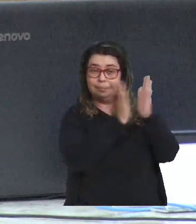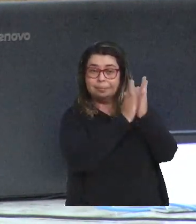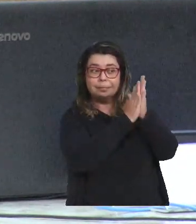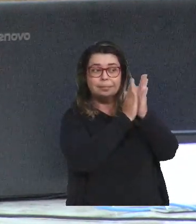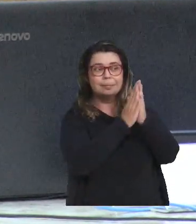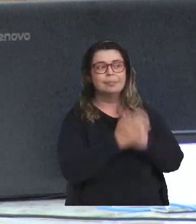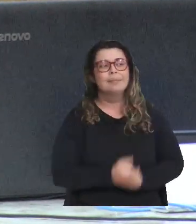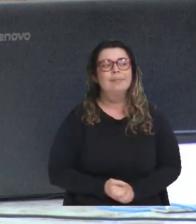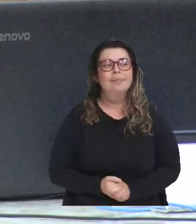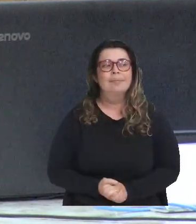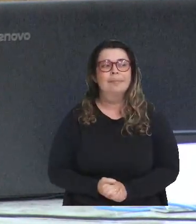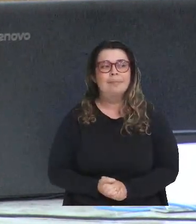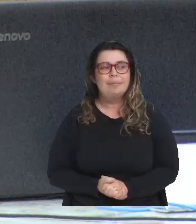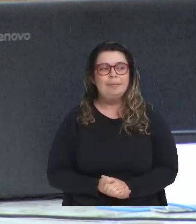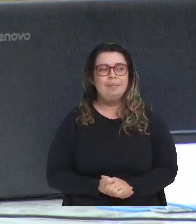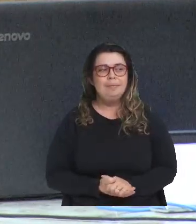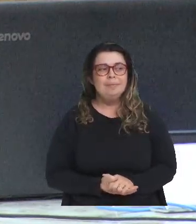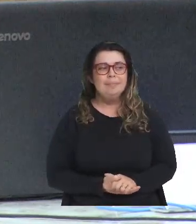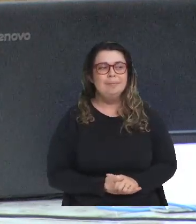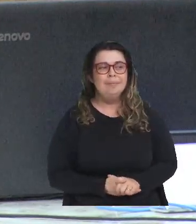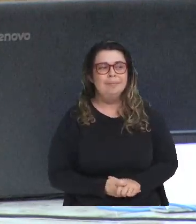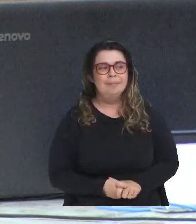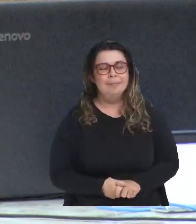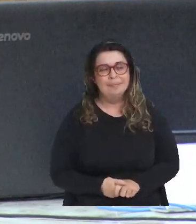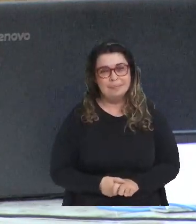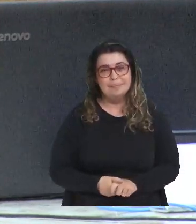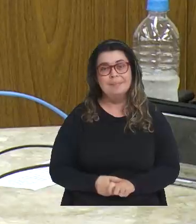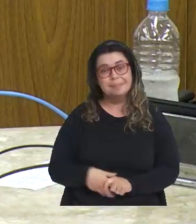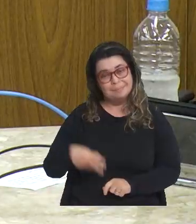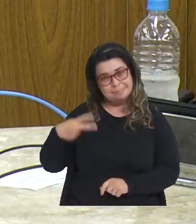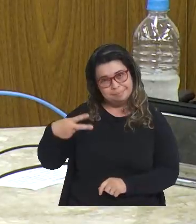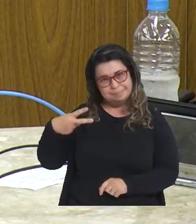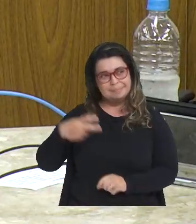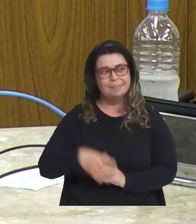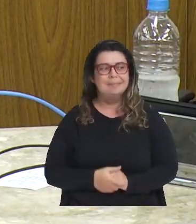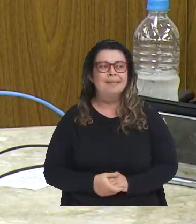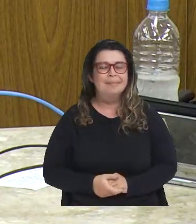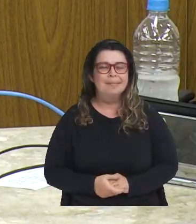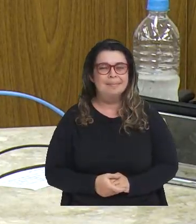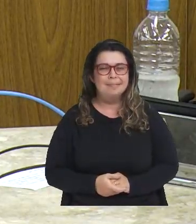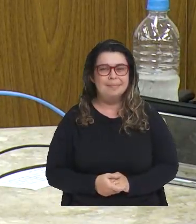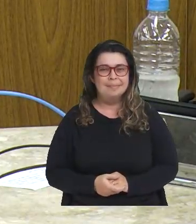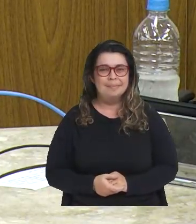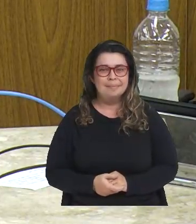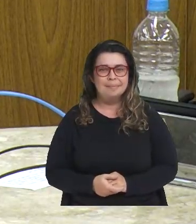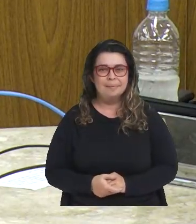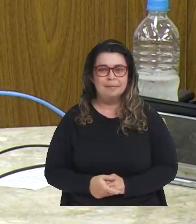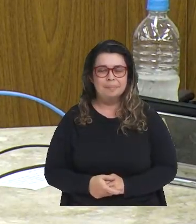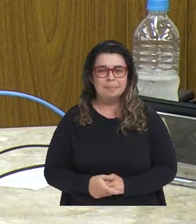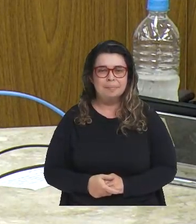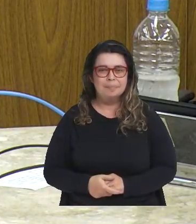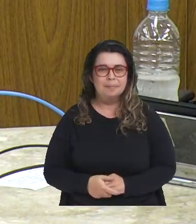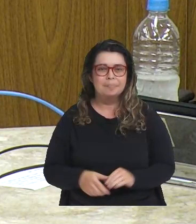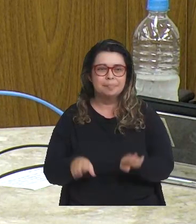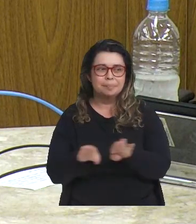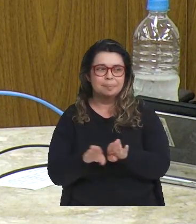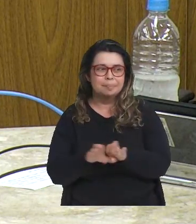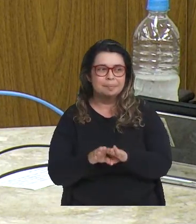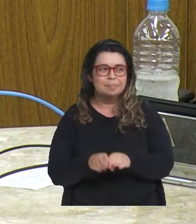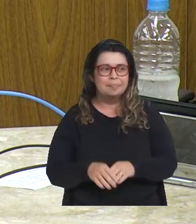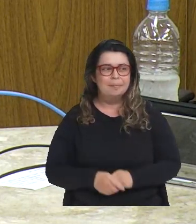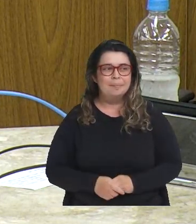esses dois, essas duas figuras ali lindas ali. E também, senhor presidente, eu gostaria de estar